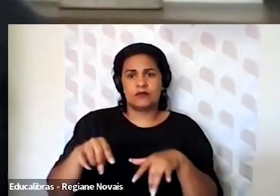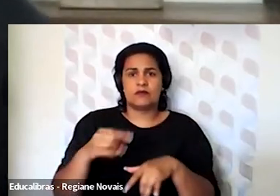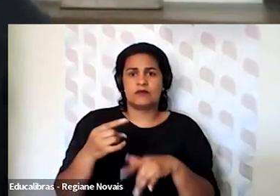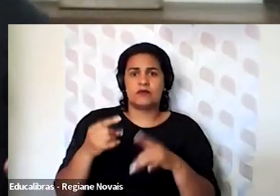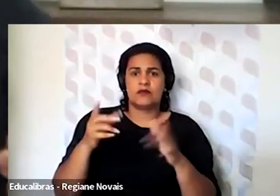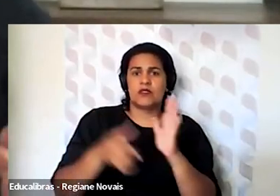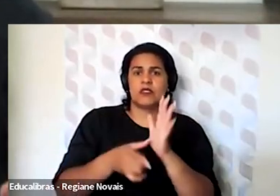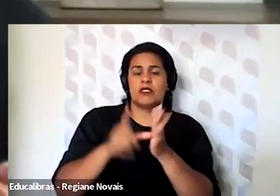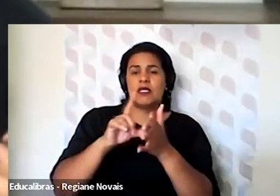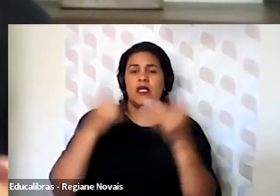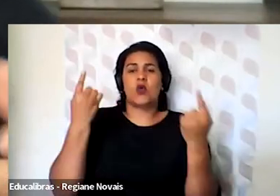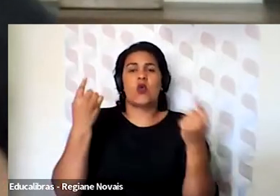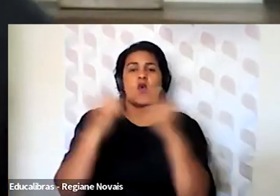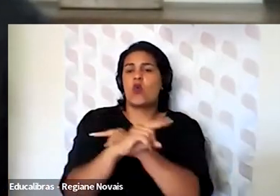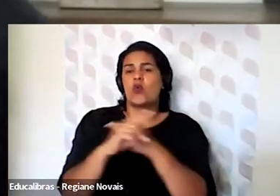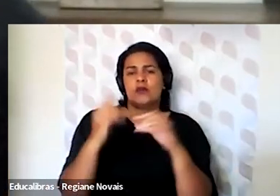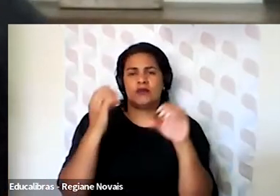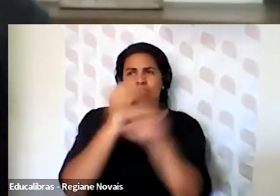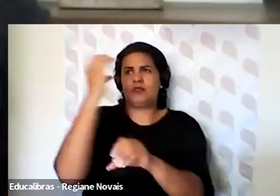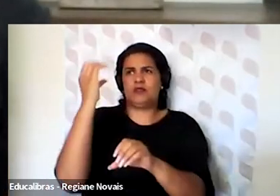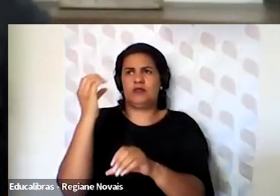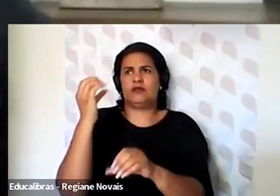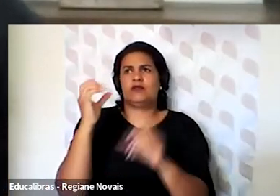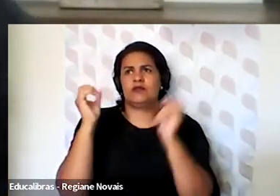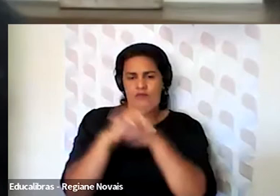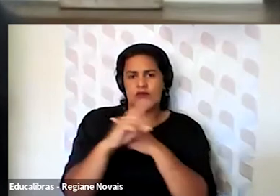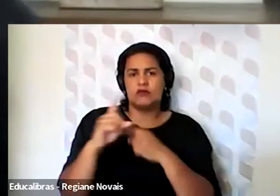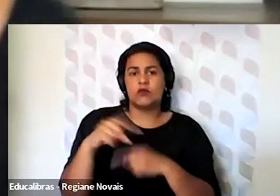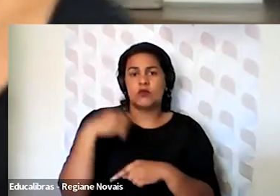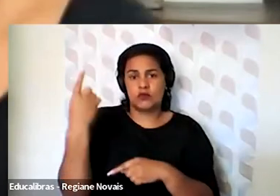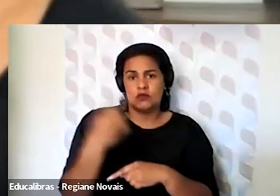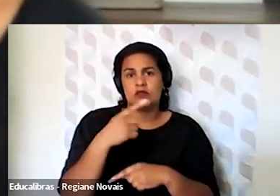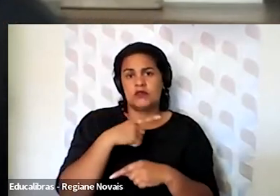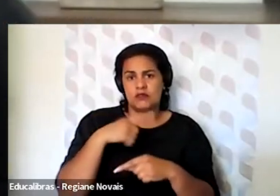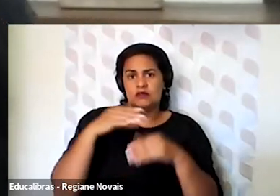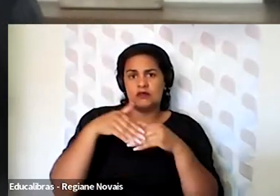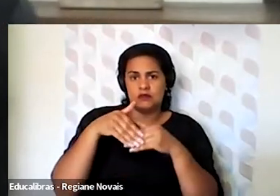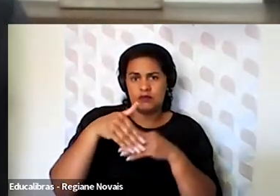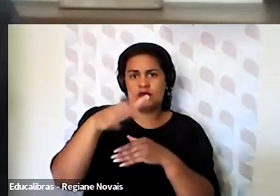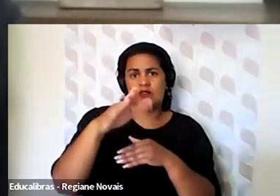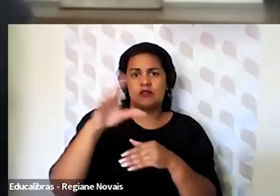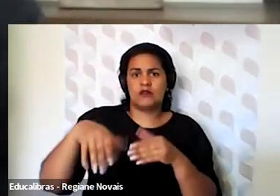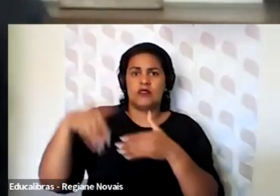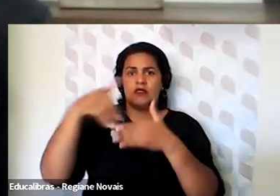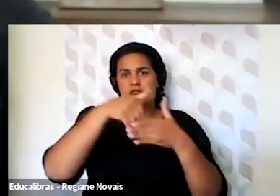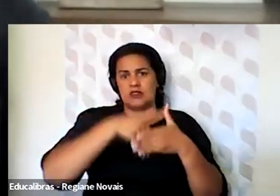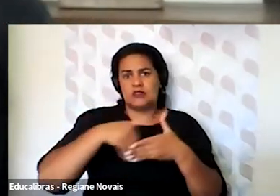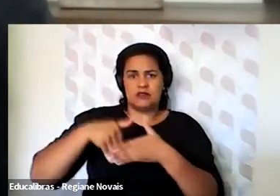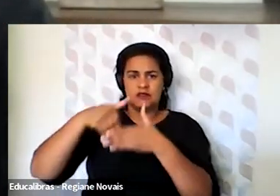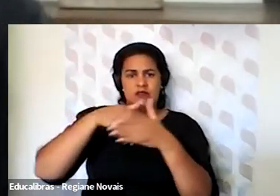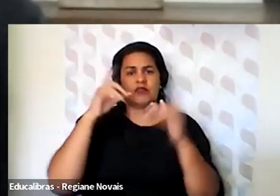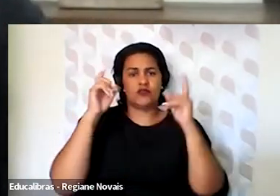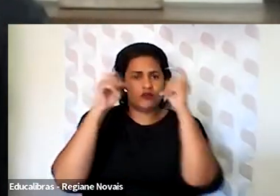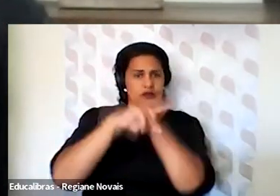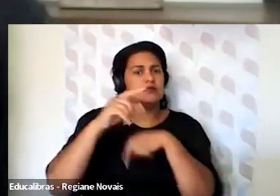antidiálogo. Eu acho que a grande dificuldade que nós vamos enfrentar nesta eleição, assim, a imensa dificuldade, é